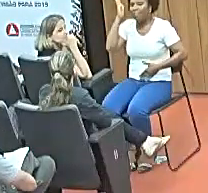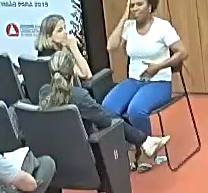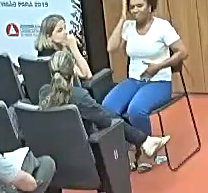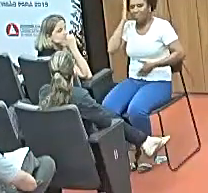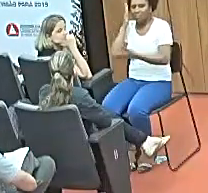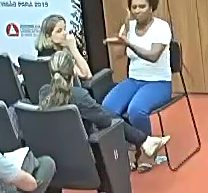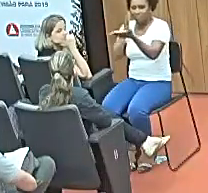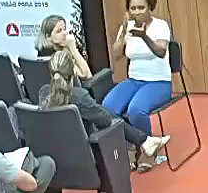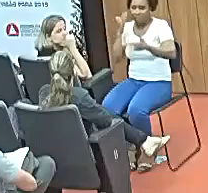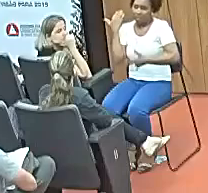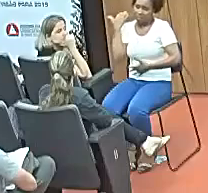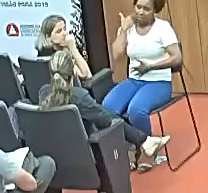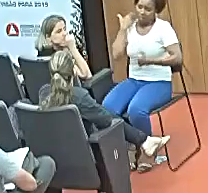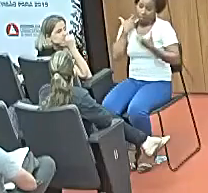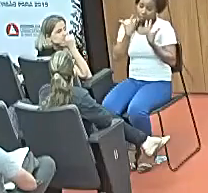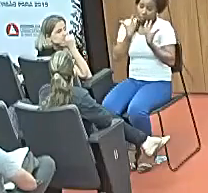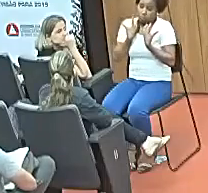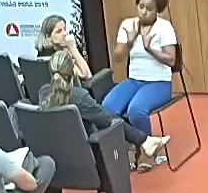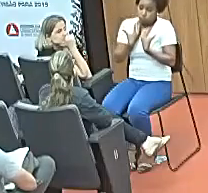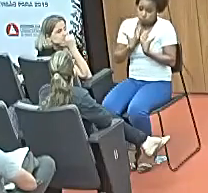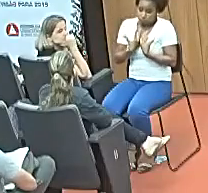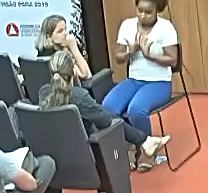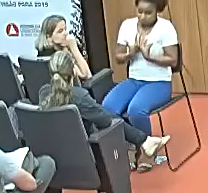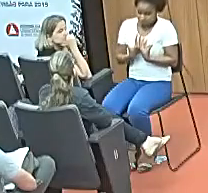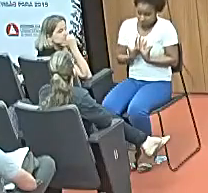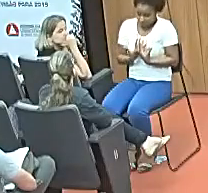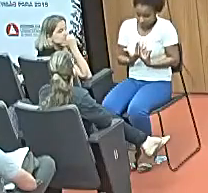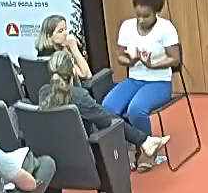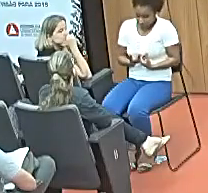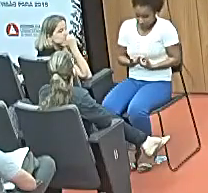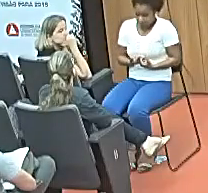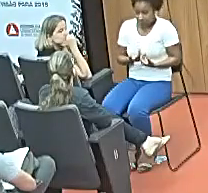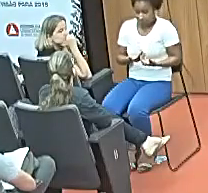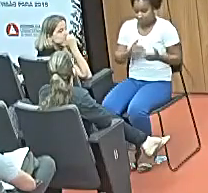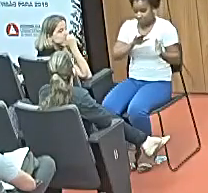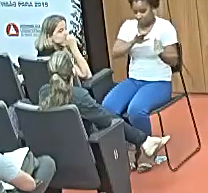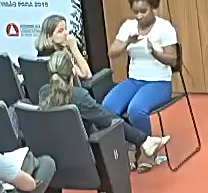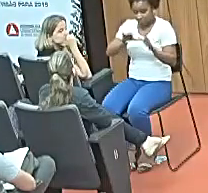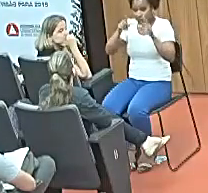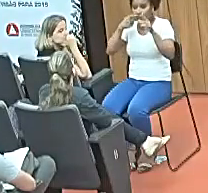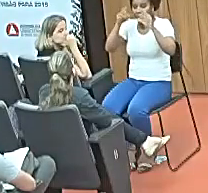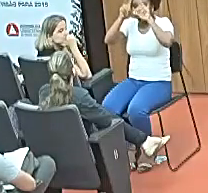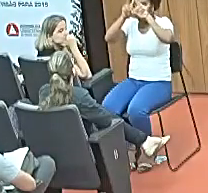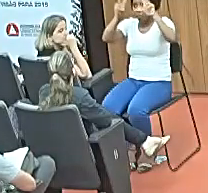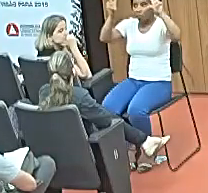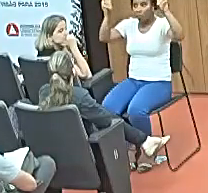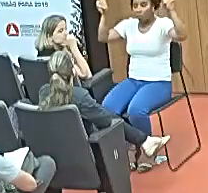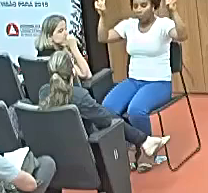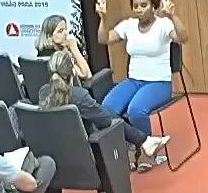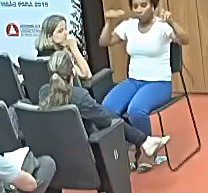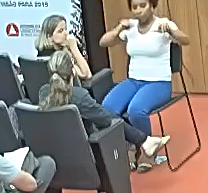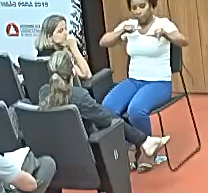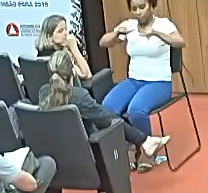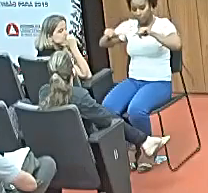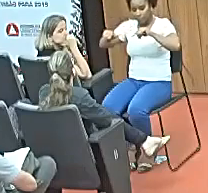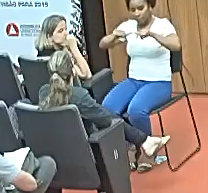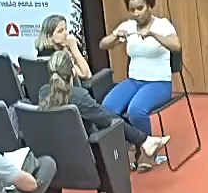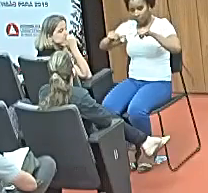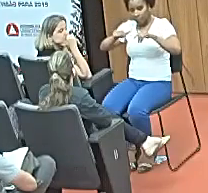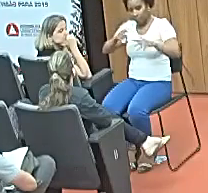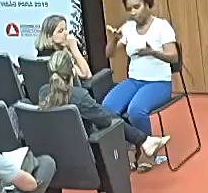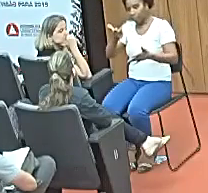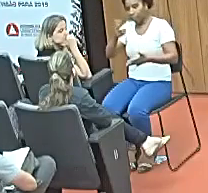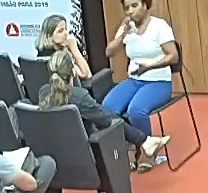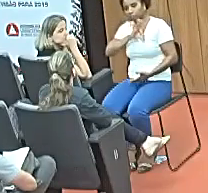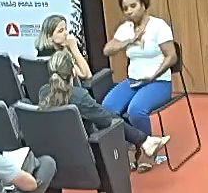então é o tema nossa trabalho emprego e renda do oeste saúde proteção social